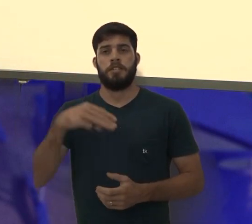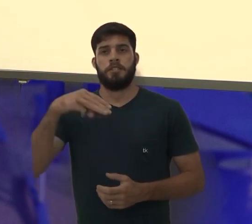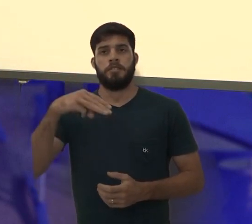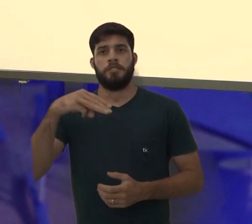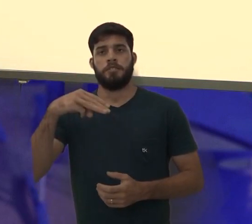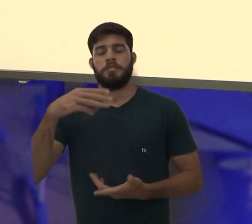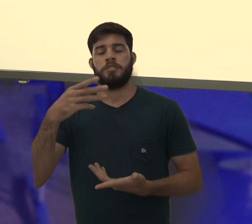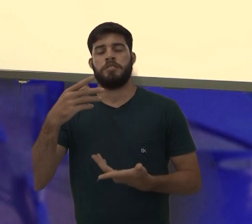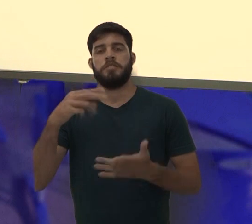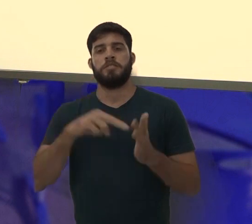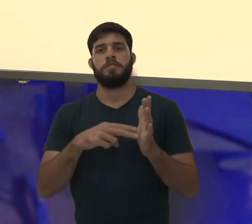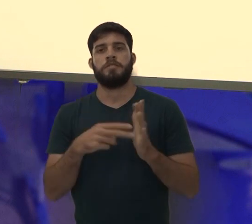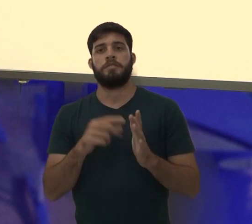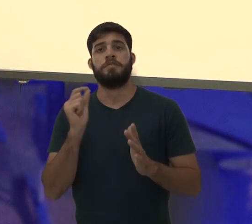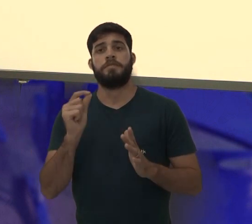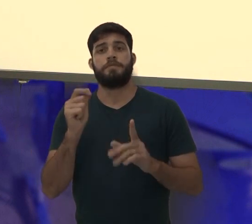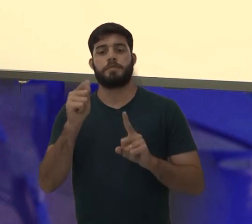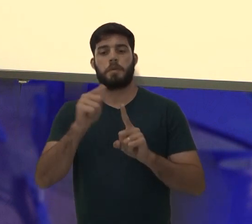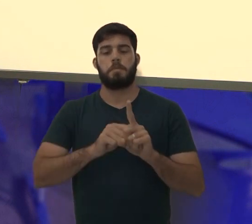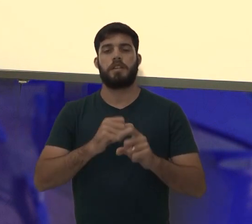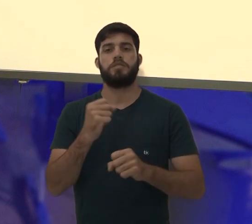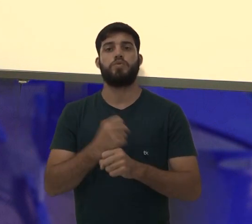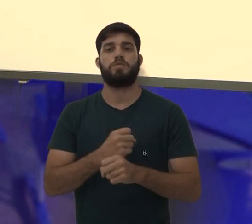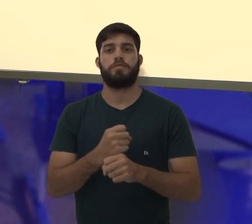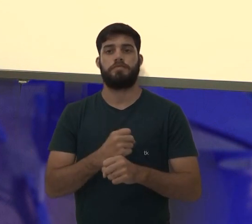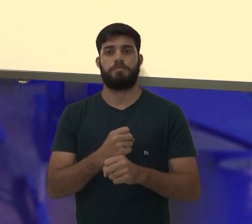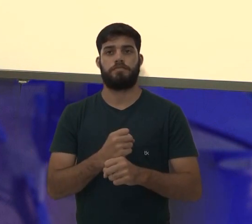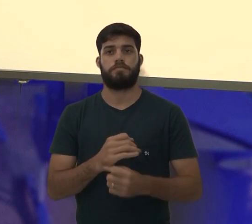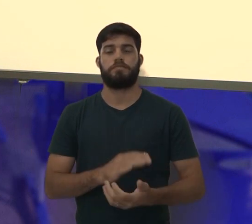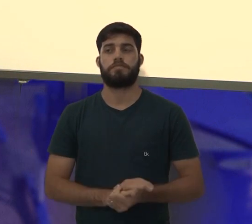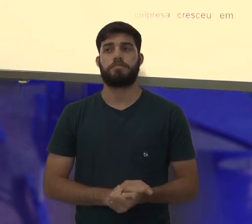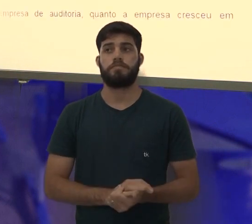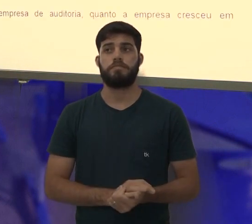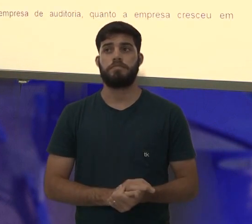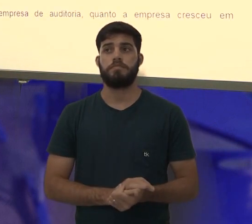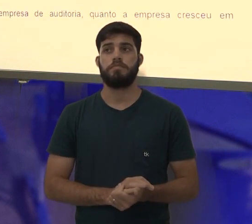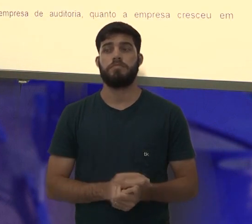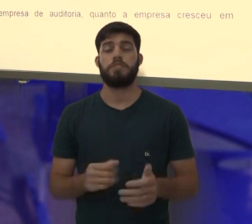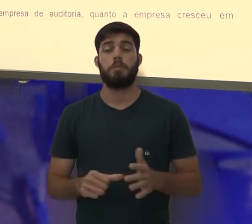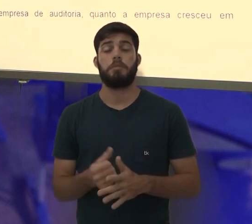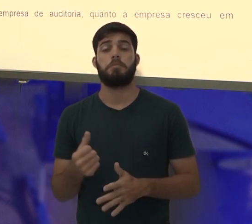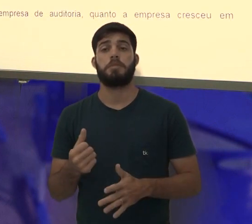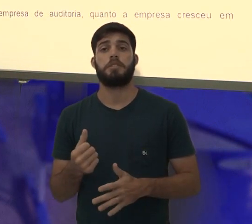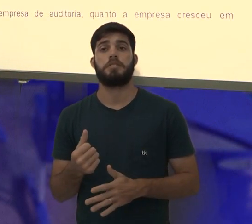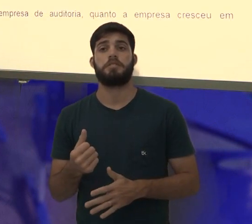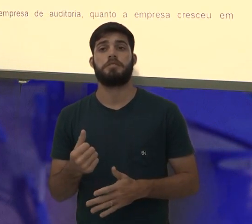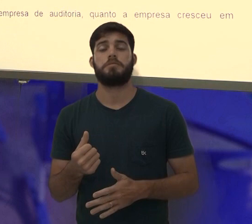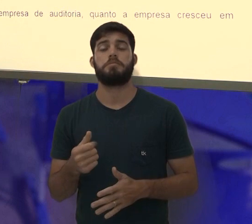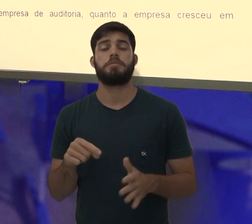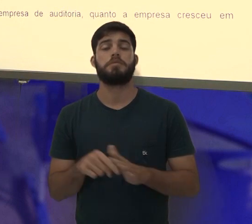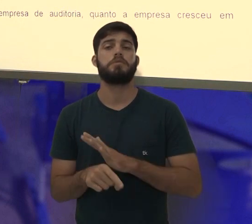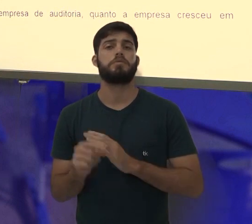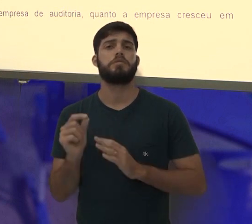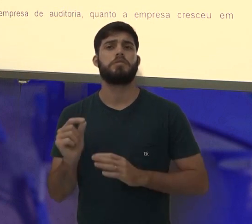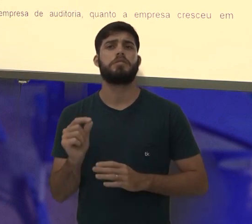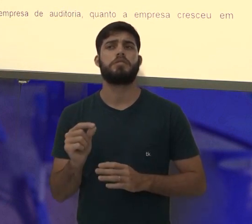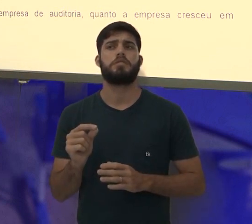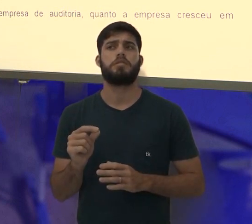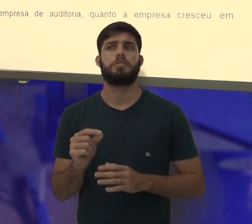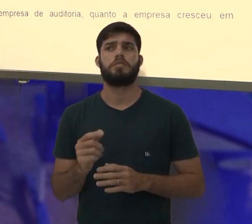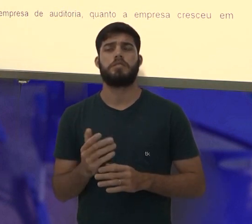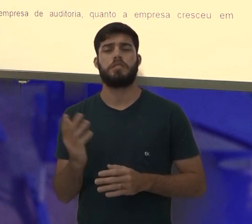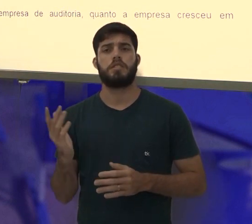o mês do ano, né? A quantidade de meses do ano. Na primeira questão dizia o seguinte, ó, seguindo a